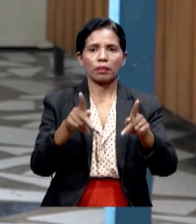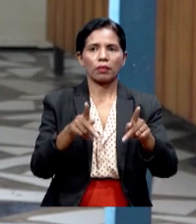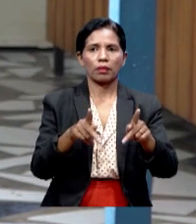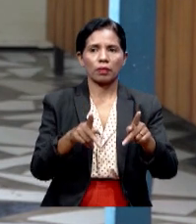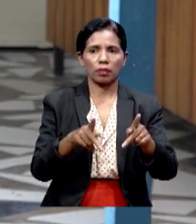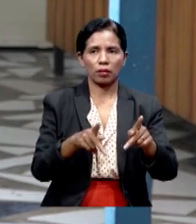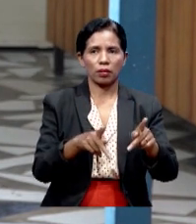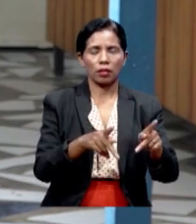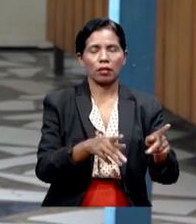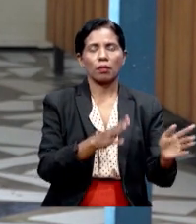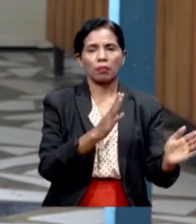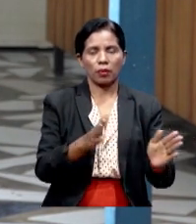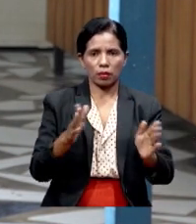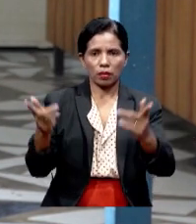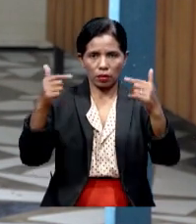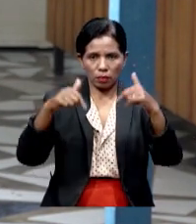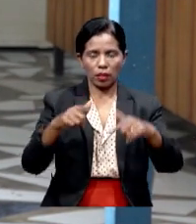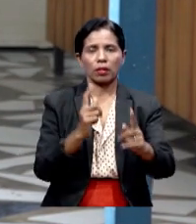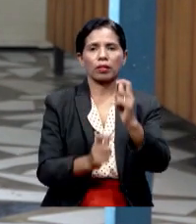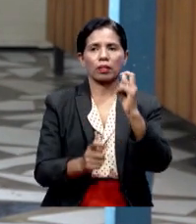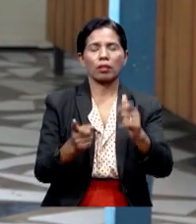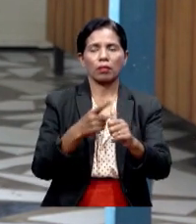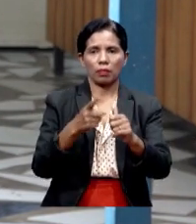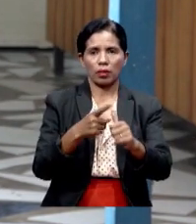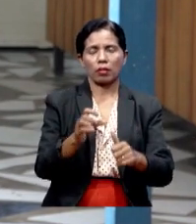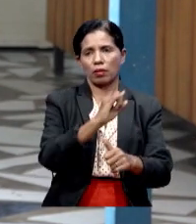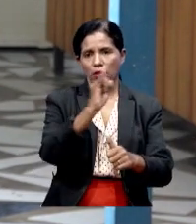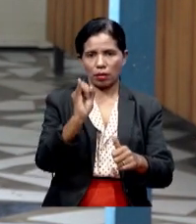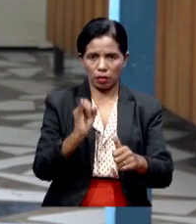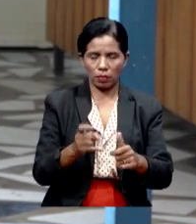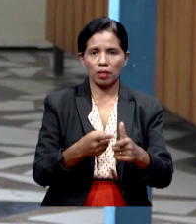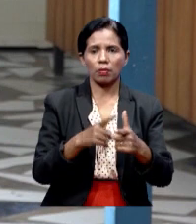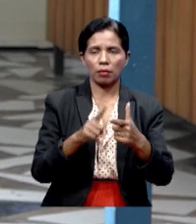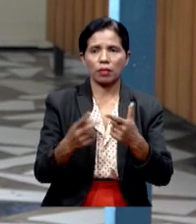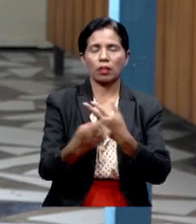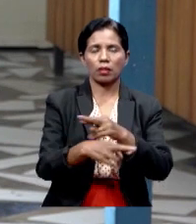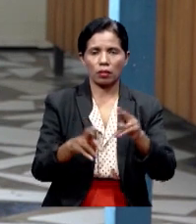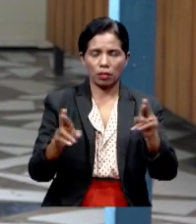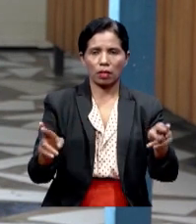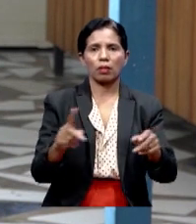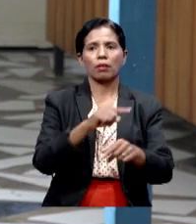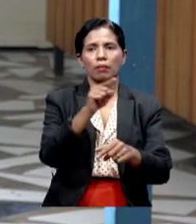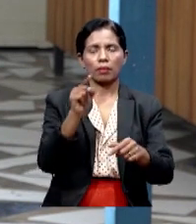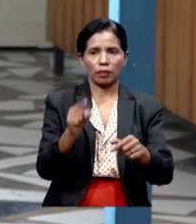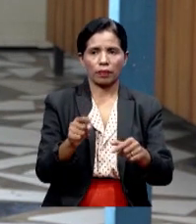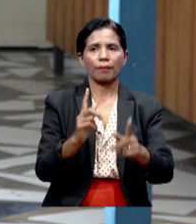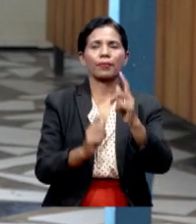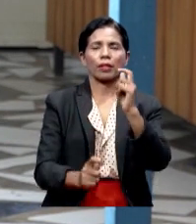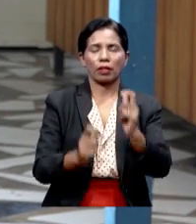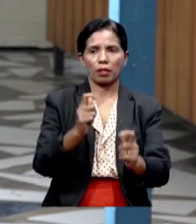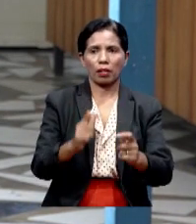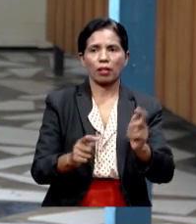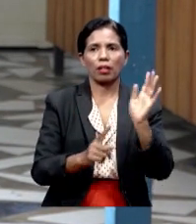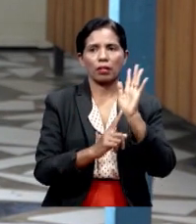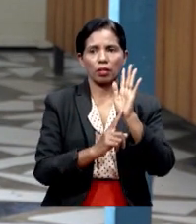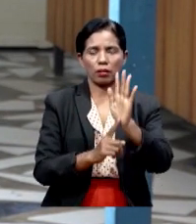remete processo ao tribunal para primeiro interrogatório. E o resultado do primeiro interrogatório, o tribunal aplica a